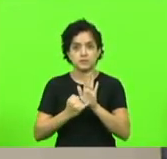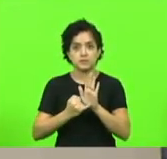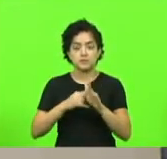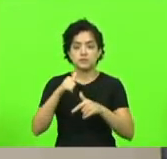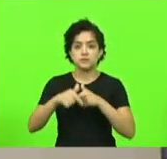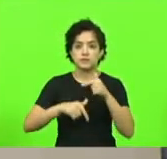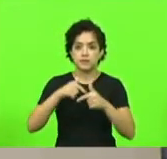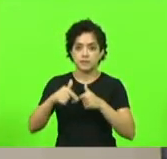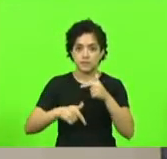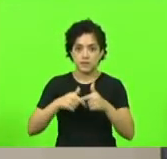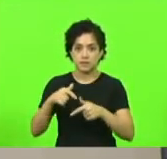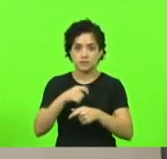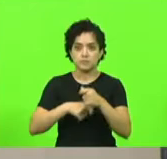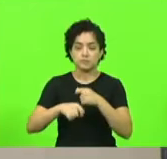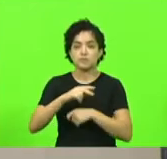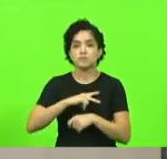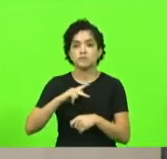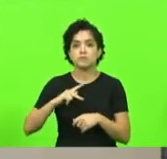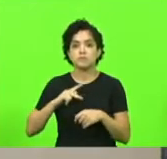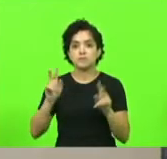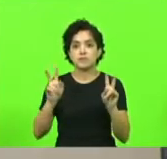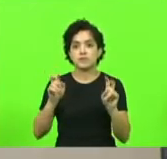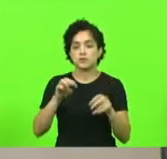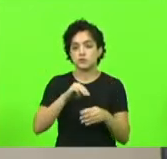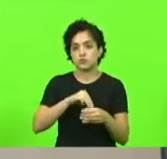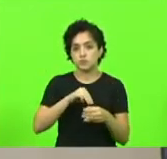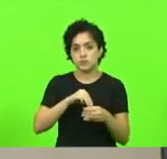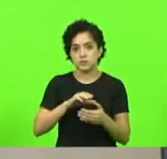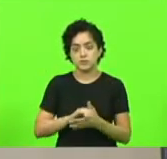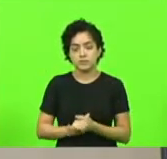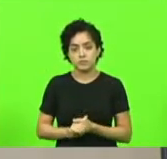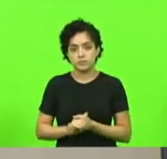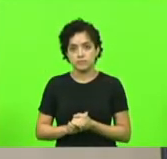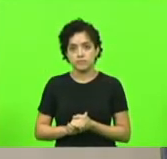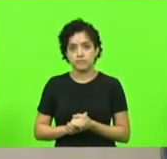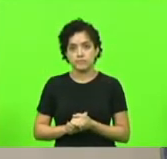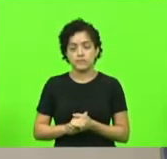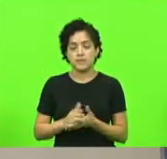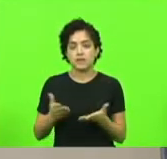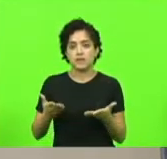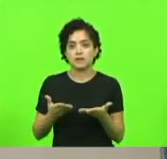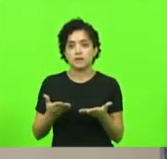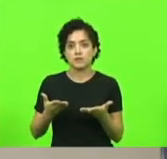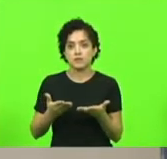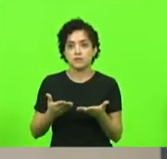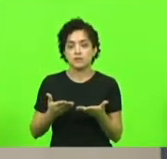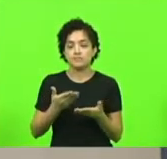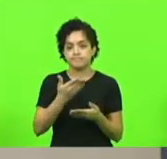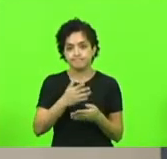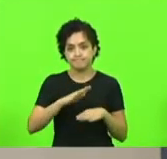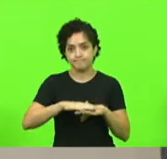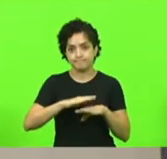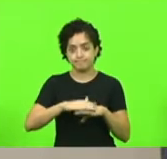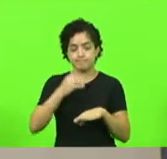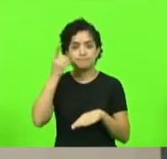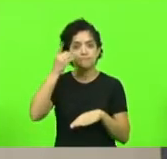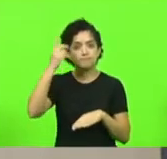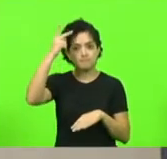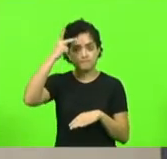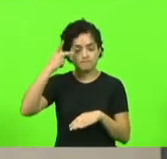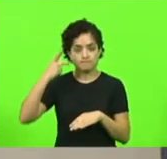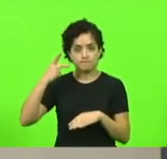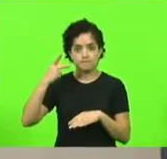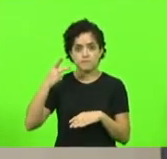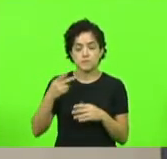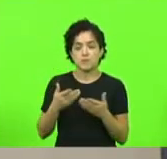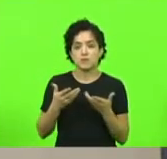Administração e Serviço Público e Assuntos Municipais. Em discussão. Com senhor a palavra, presidente, a autora, a deputada Paulinha. Muito brevemente,